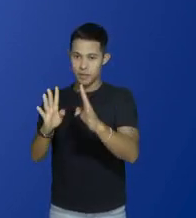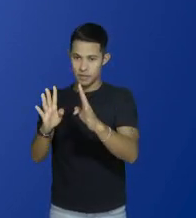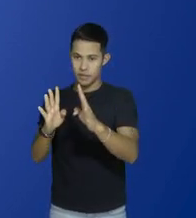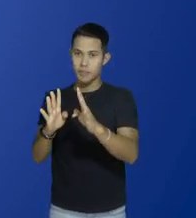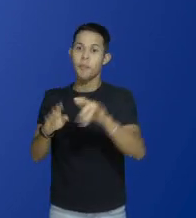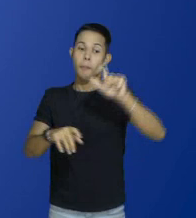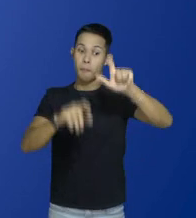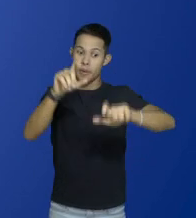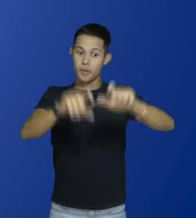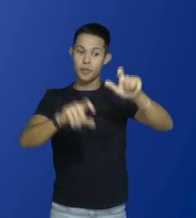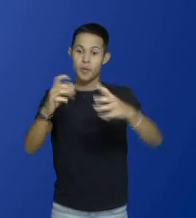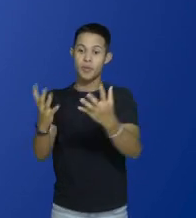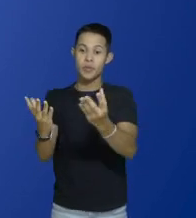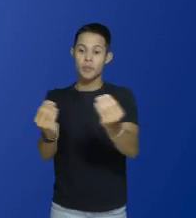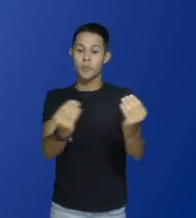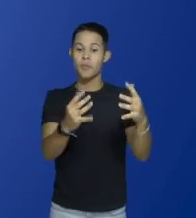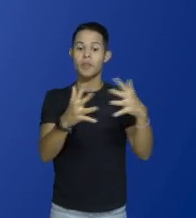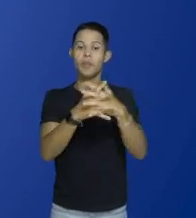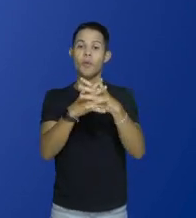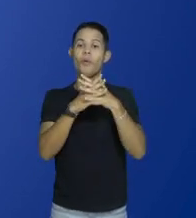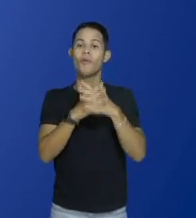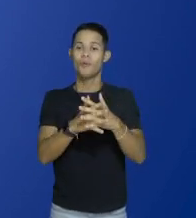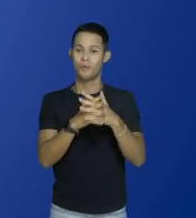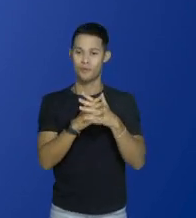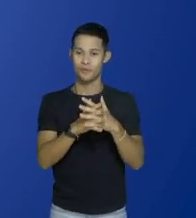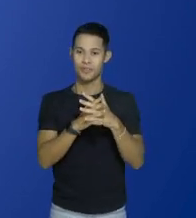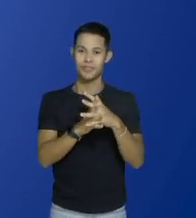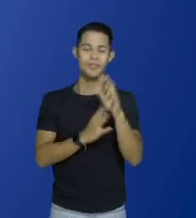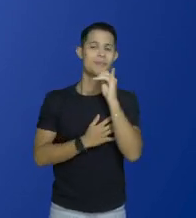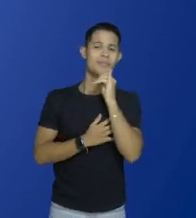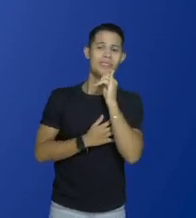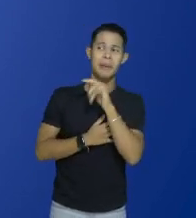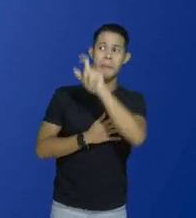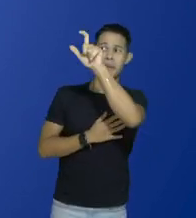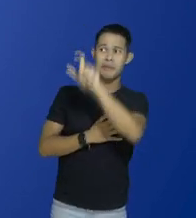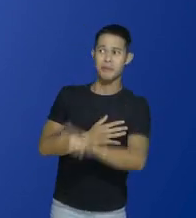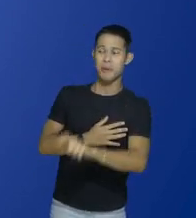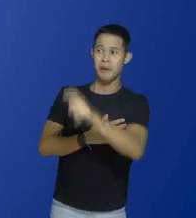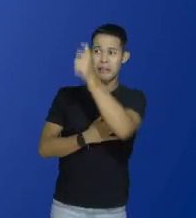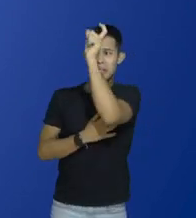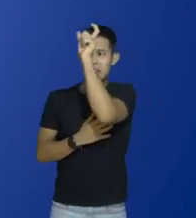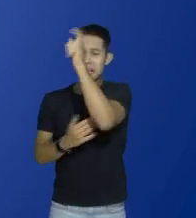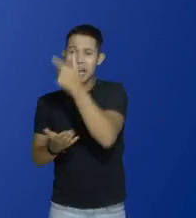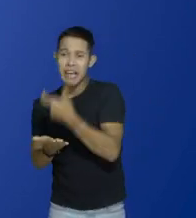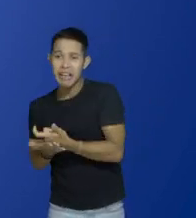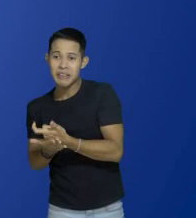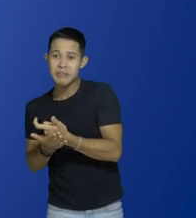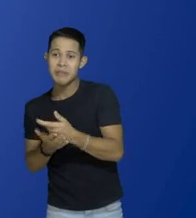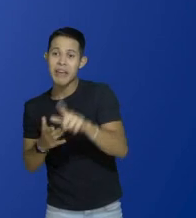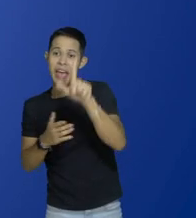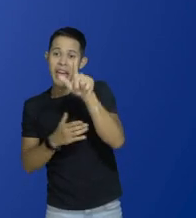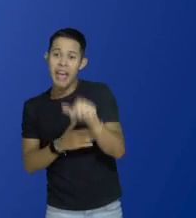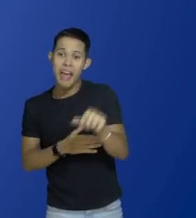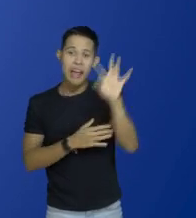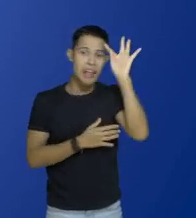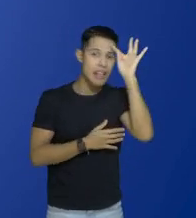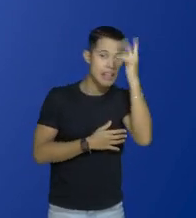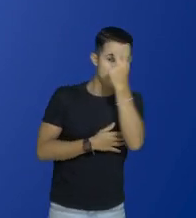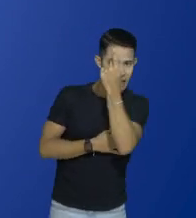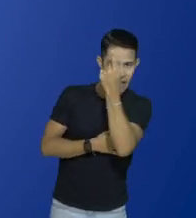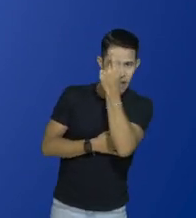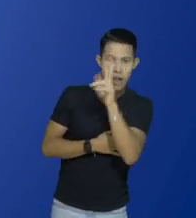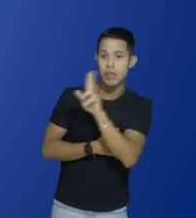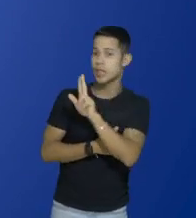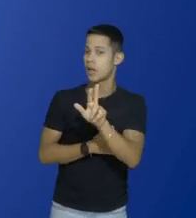os dois. Acho que os dois são, quem é disléxico tem que ser TDAH, não é, são patologias diferentes com enfoque